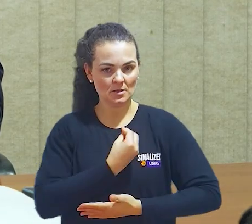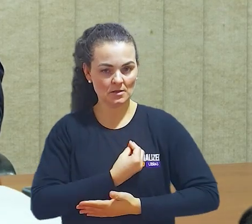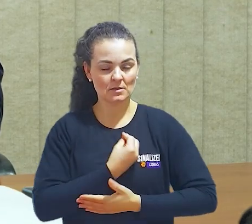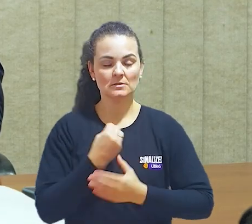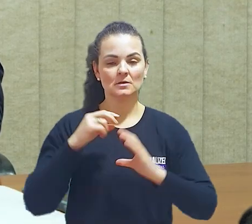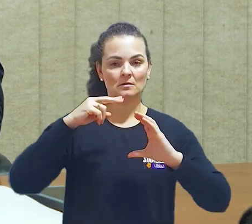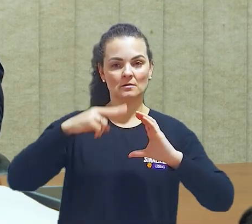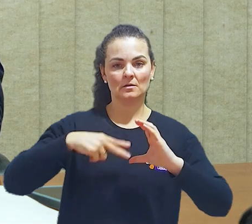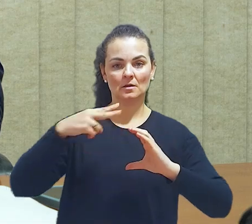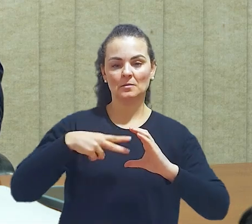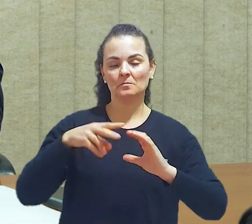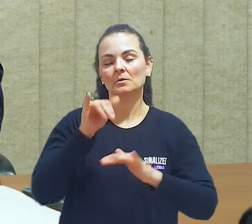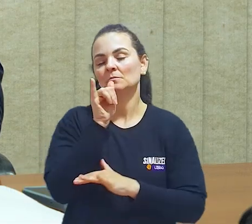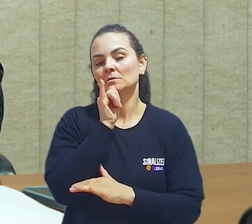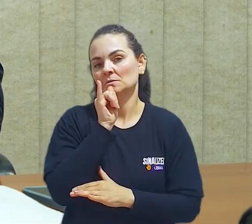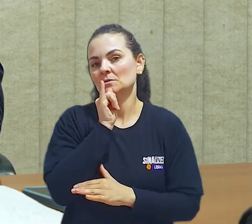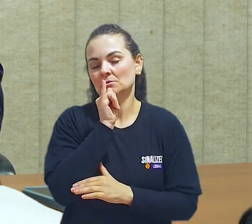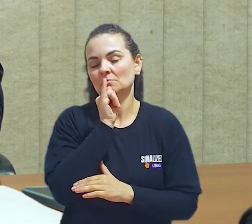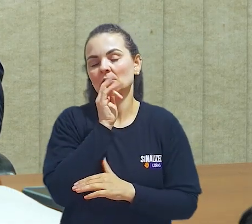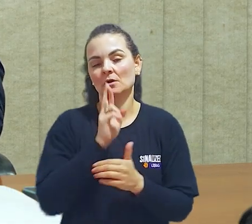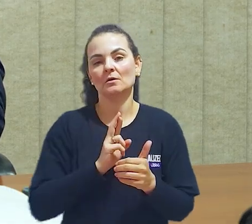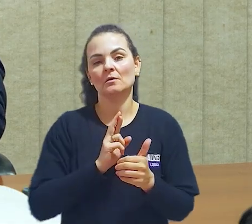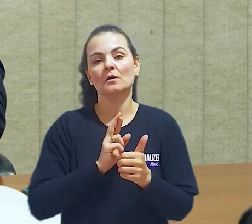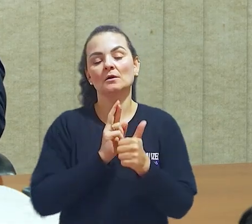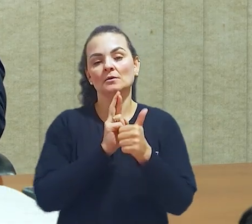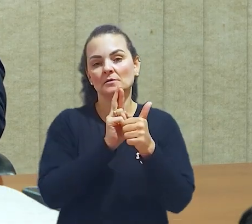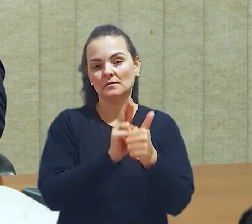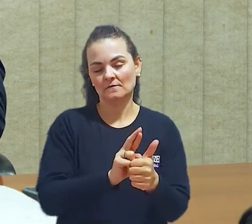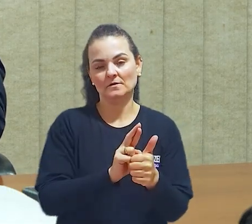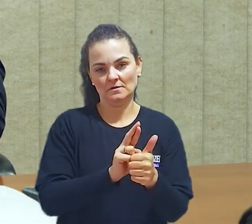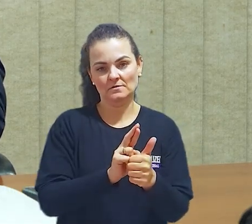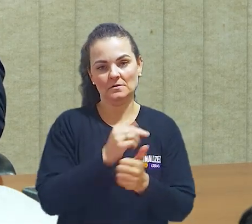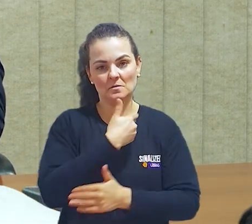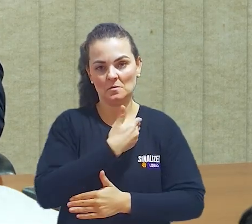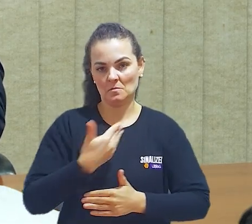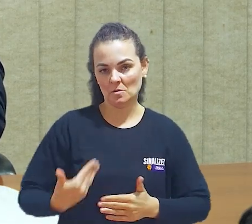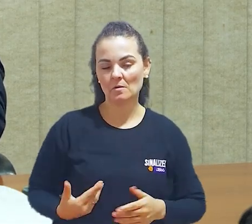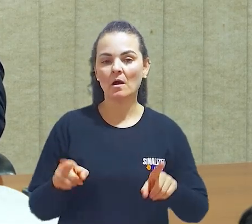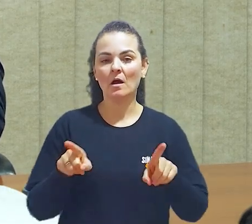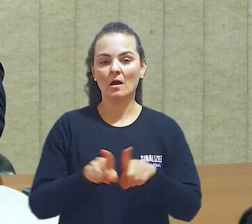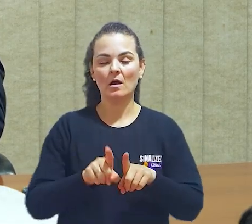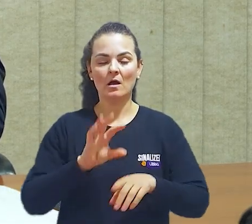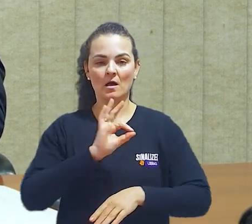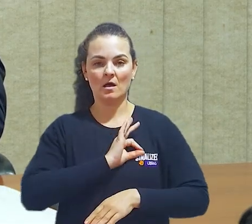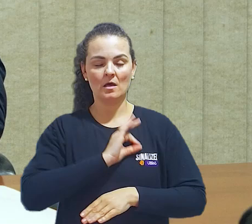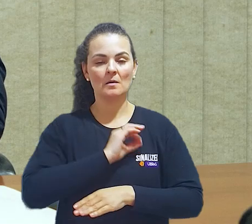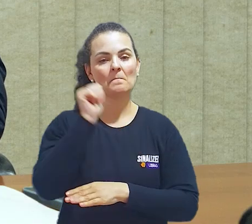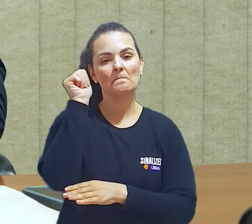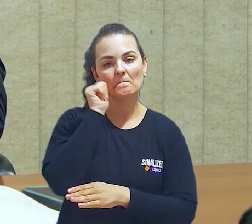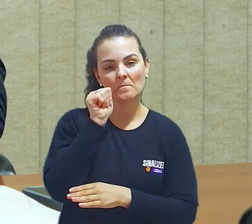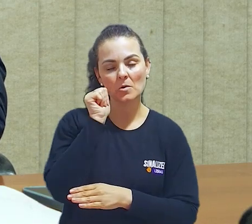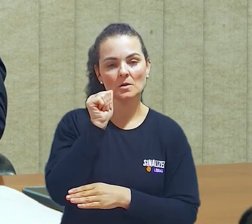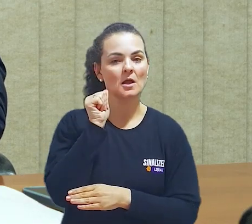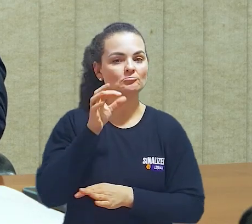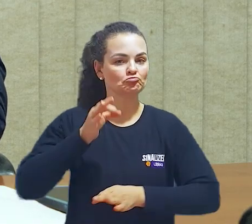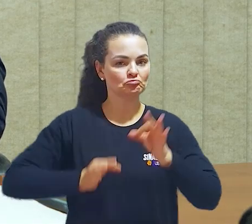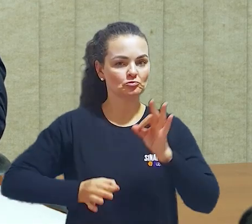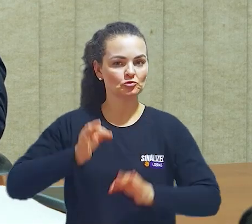casa, a exemplo própria Defensoria Pública, própria Delegacia da Mulher, Judiciário